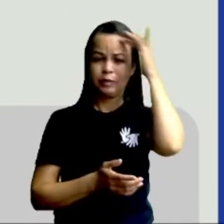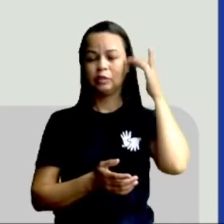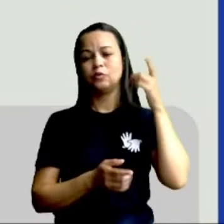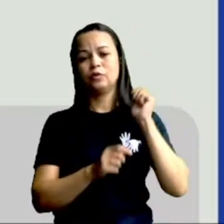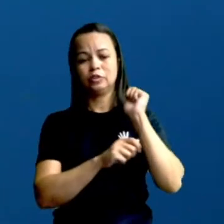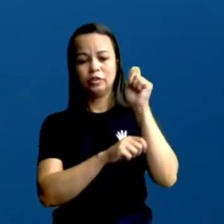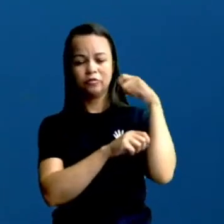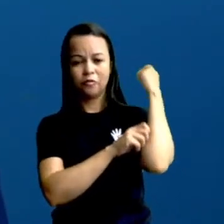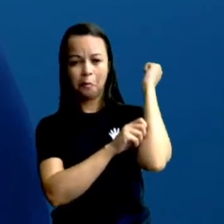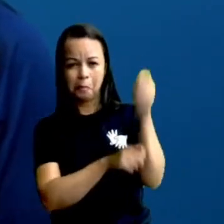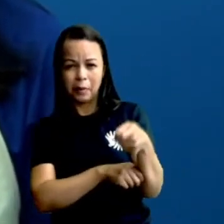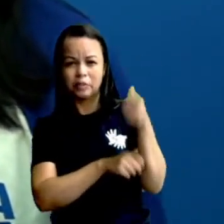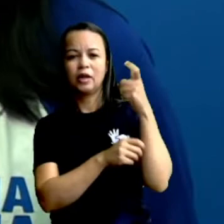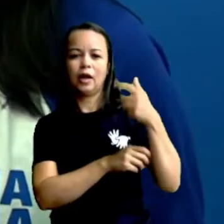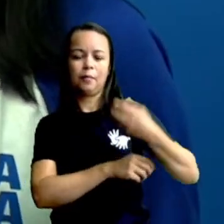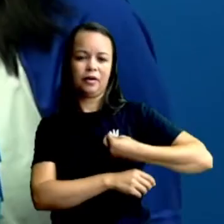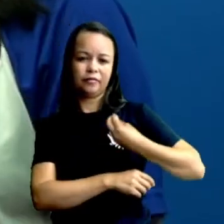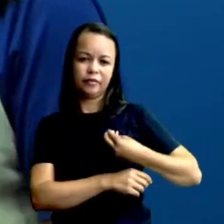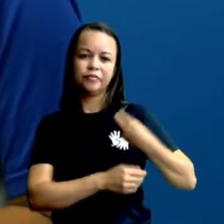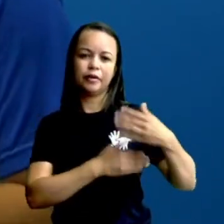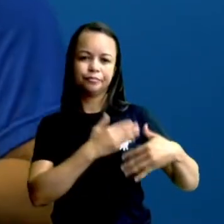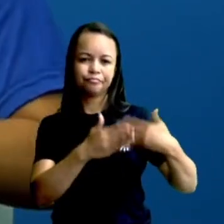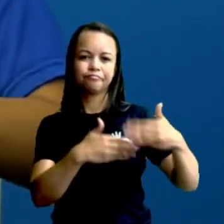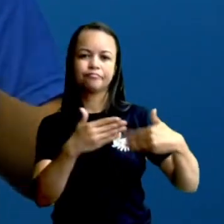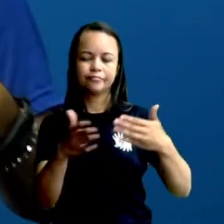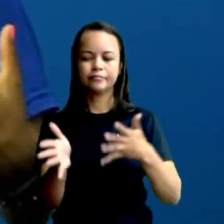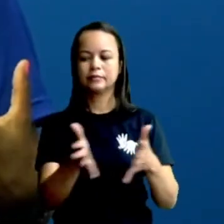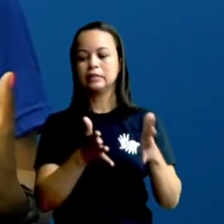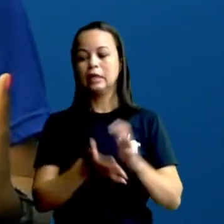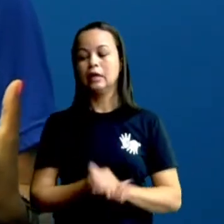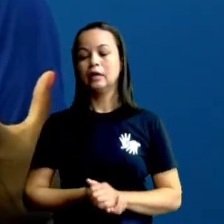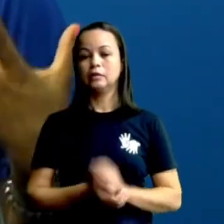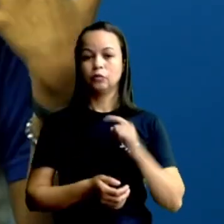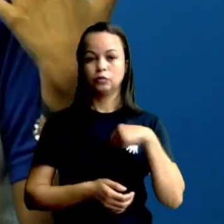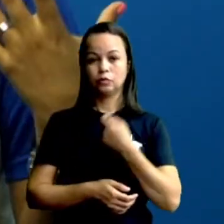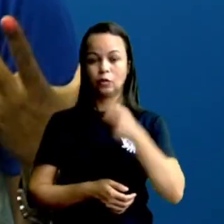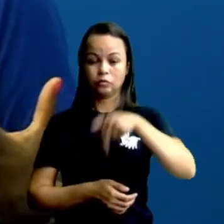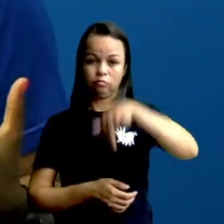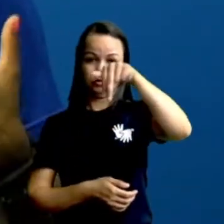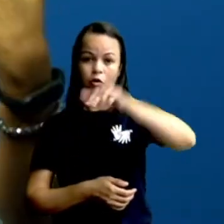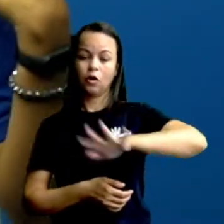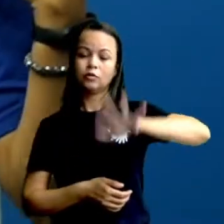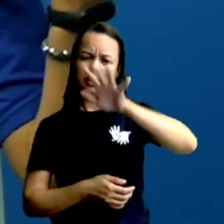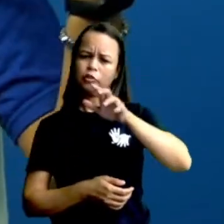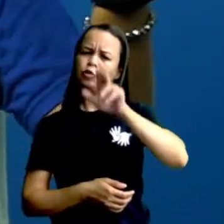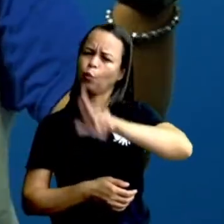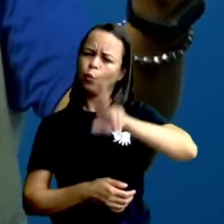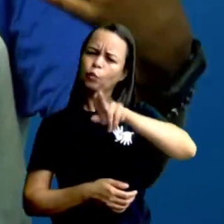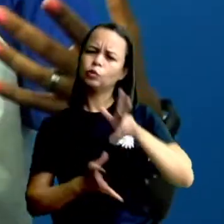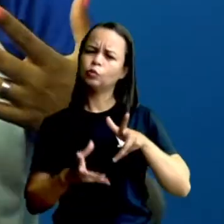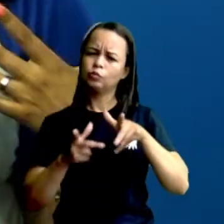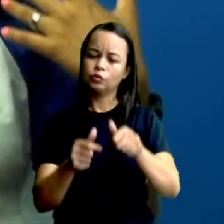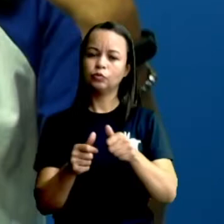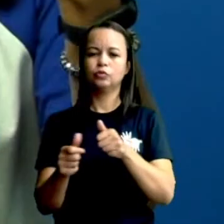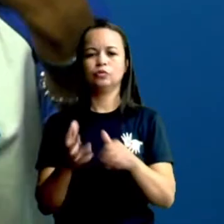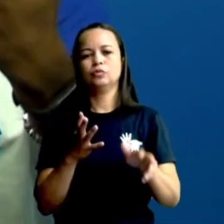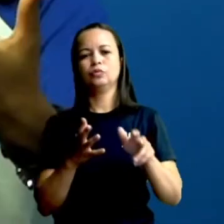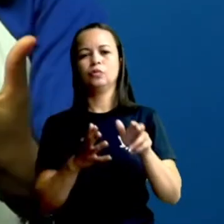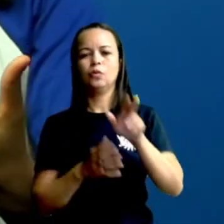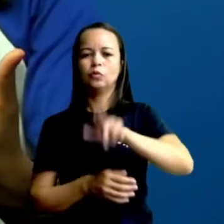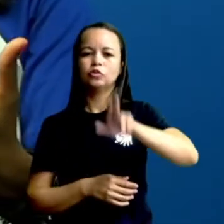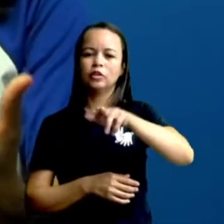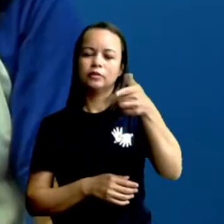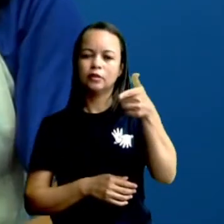para sobrevivem da pesca, tá bom? Então, no nosso Nordeste a gente reutiliza tudo, a gente faz de tudo para